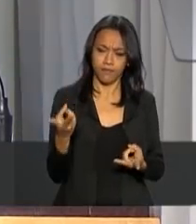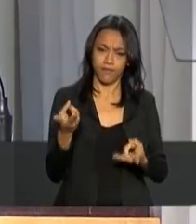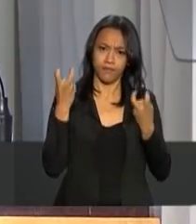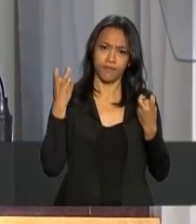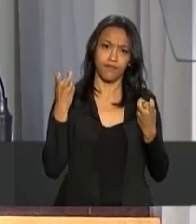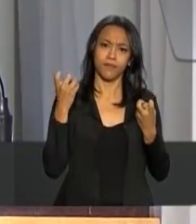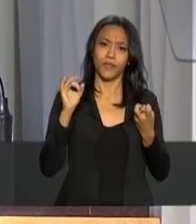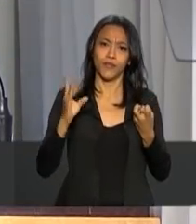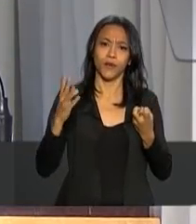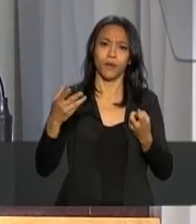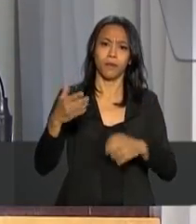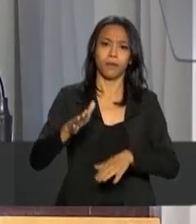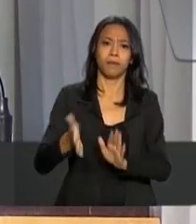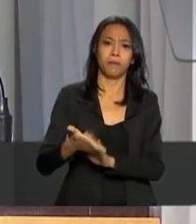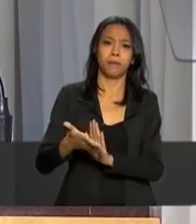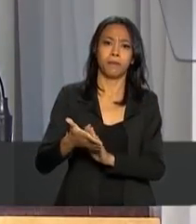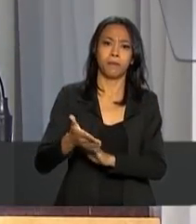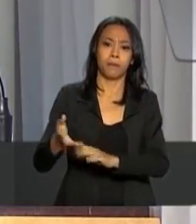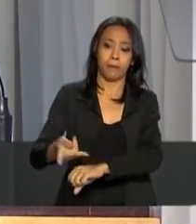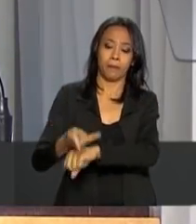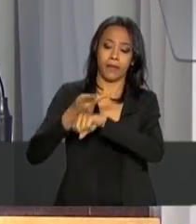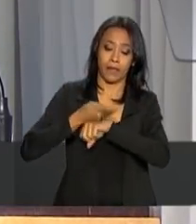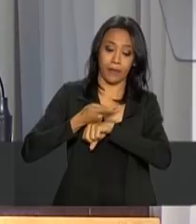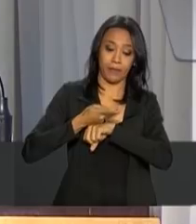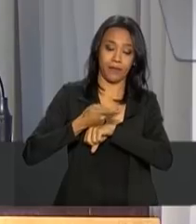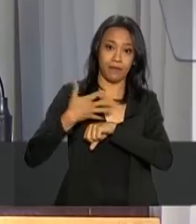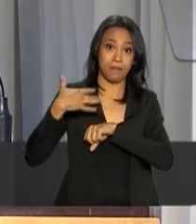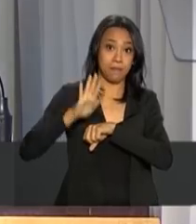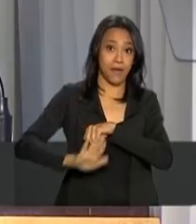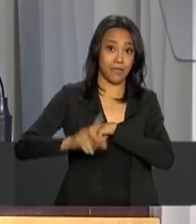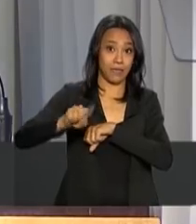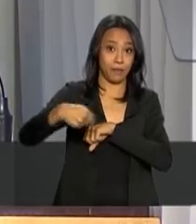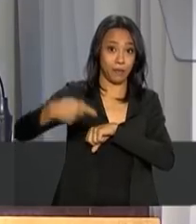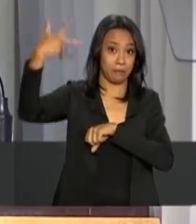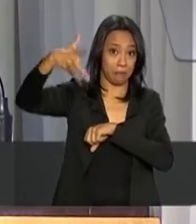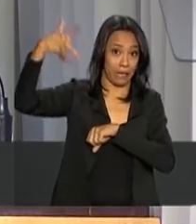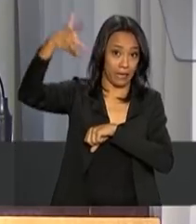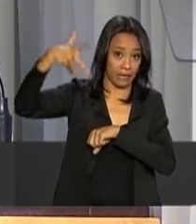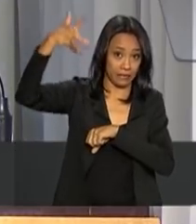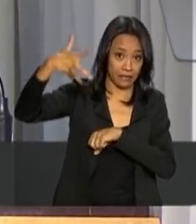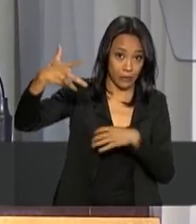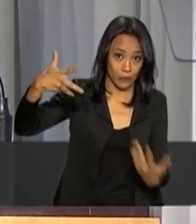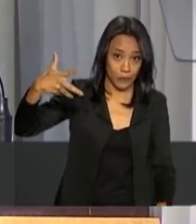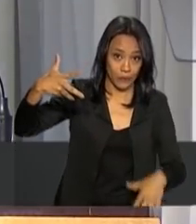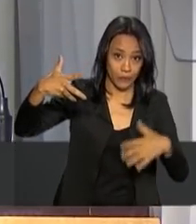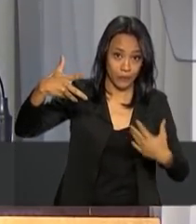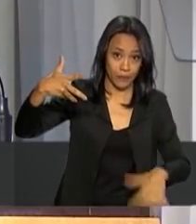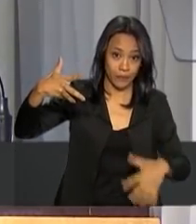basta receber o prêmio, agora é preciso pagar o prêmio fazendo uma palestra. Então,